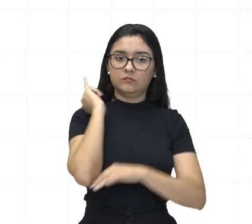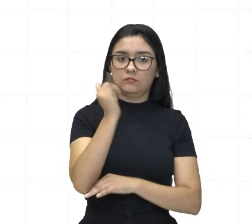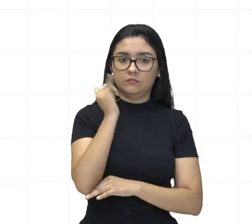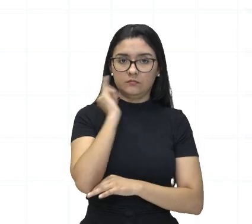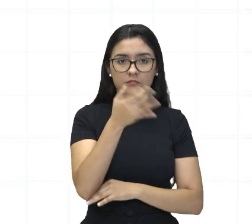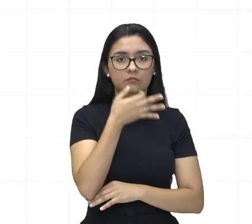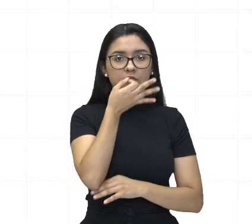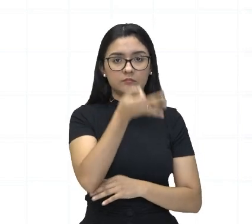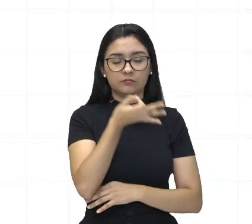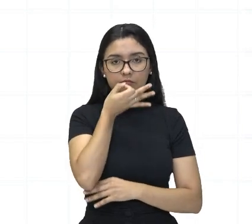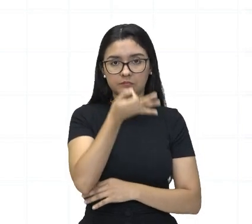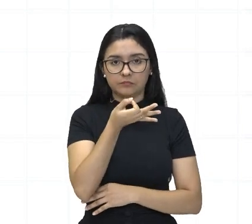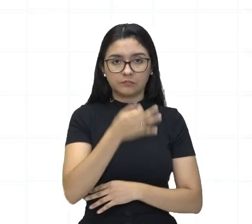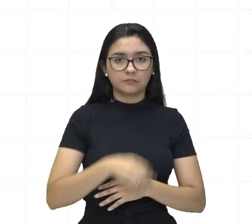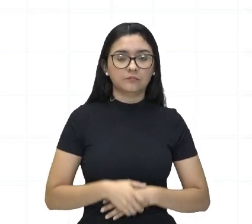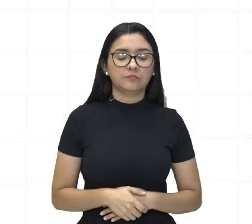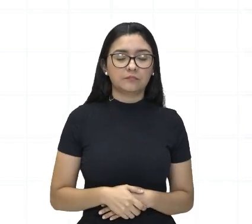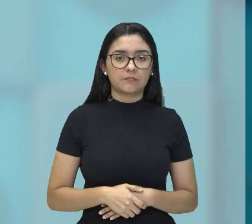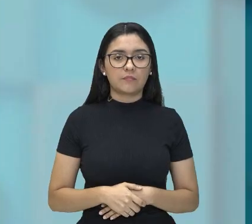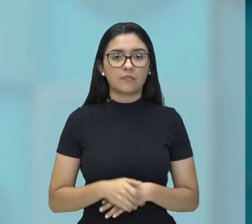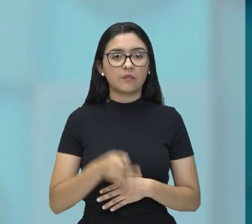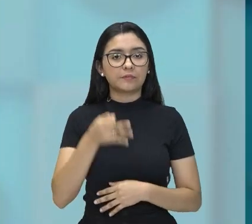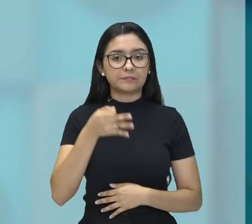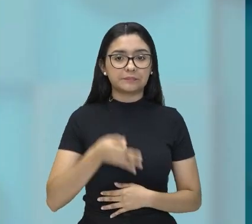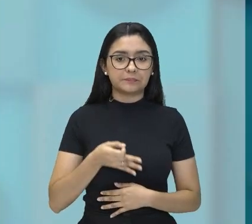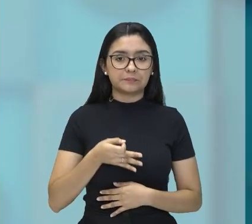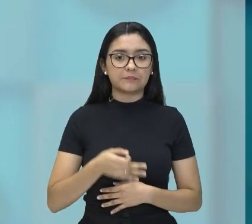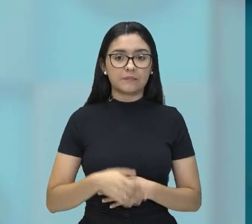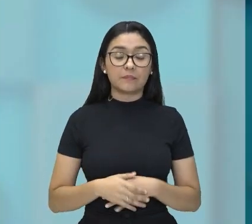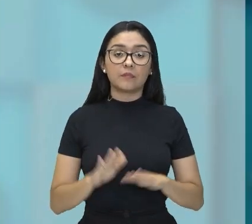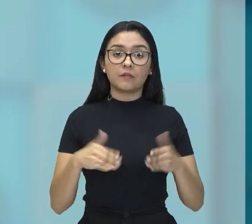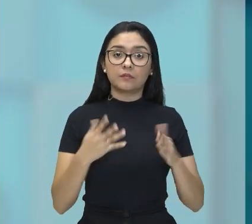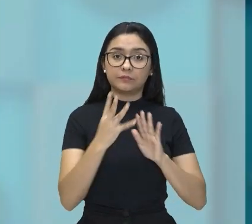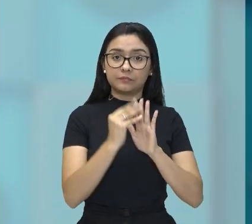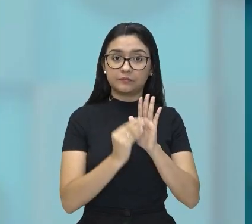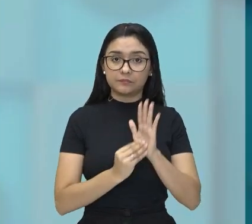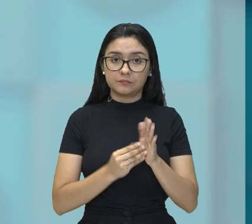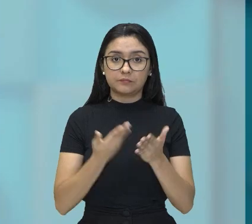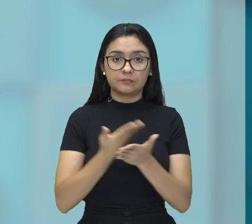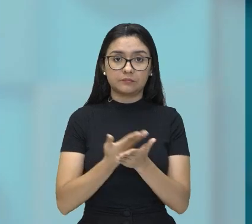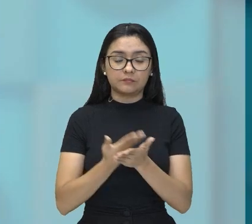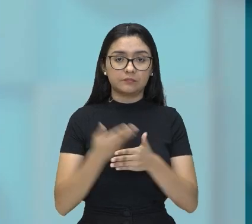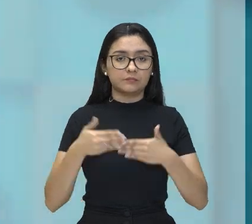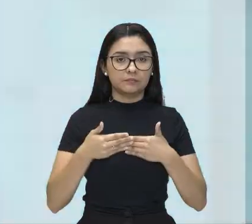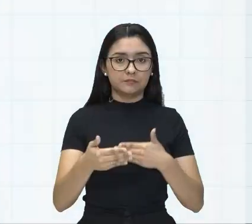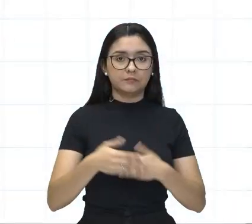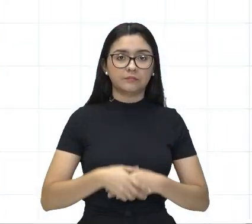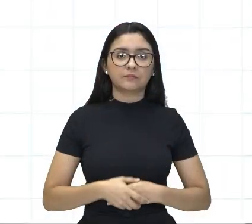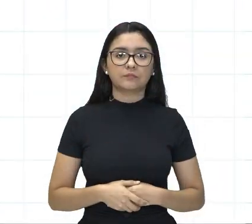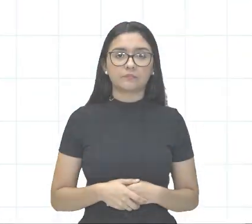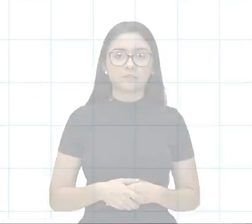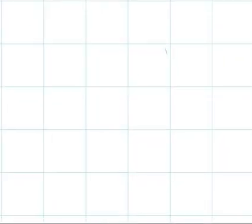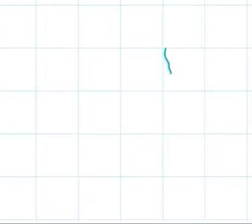e argumentativos, certo? Então, esse é o nosso conteúdo e vamos à nossa aula.